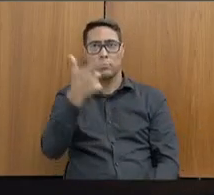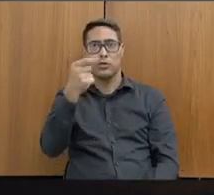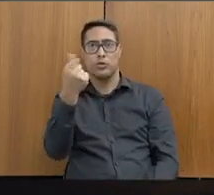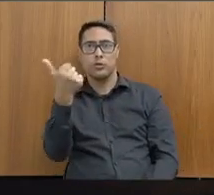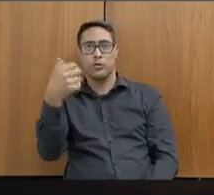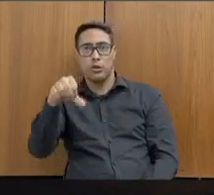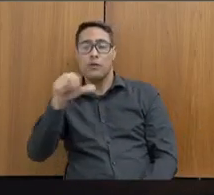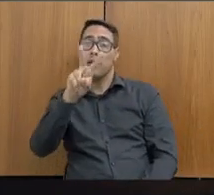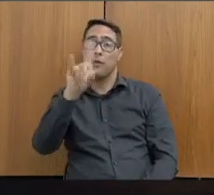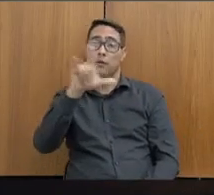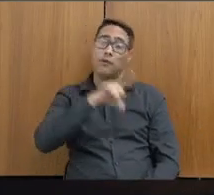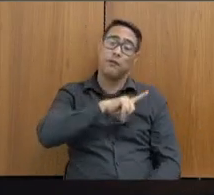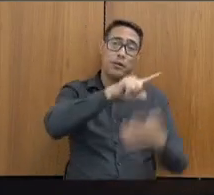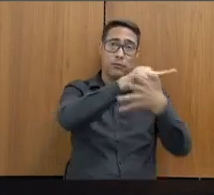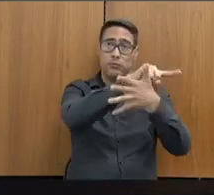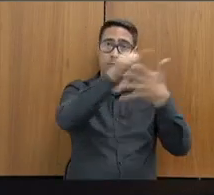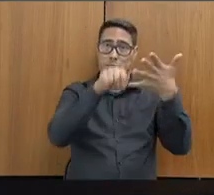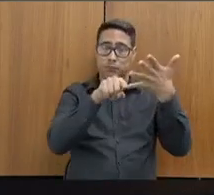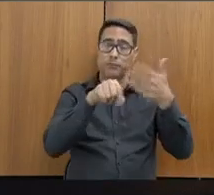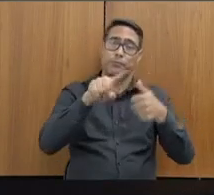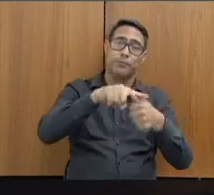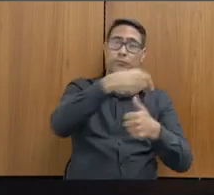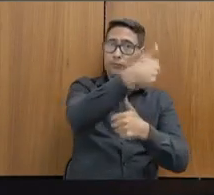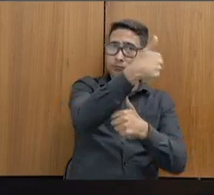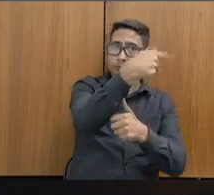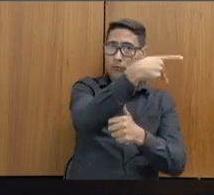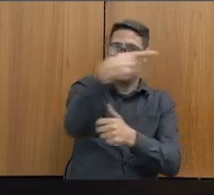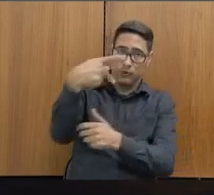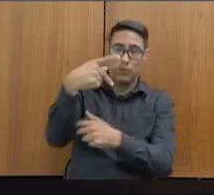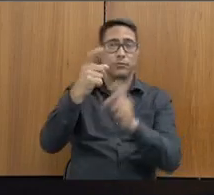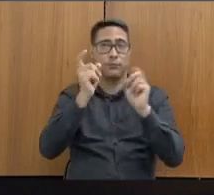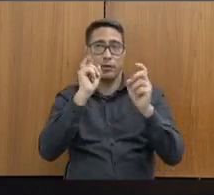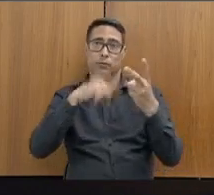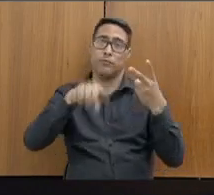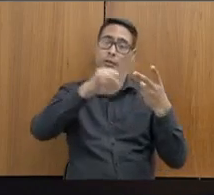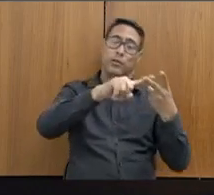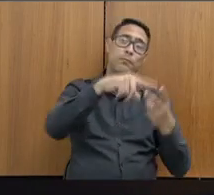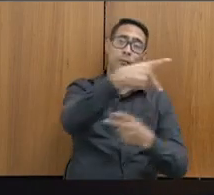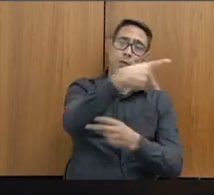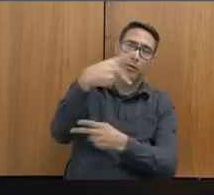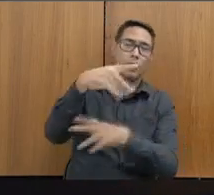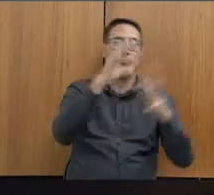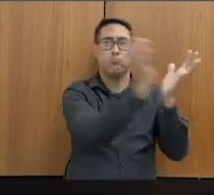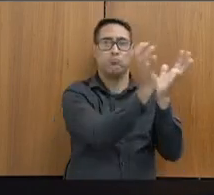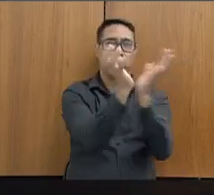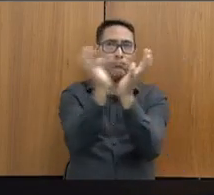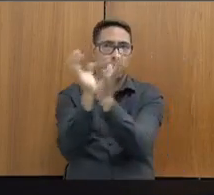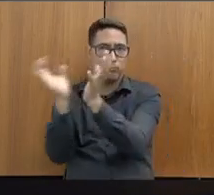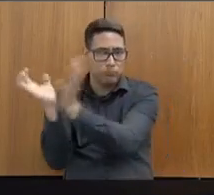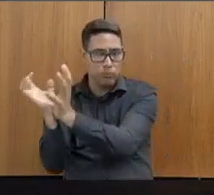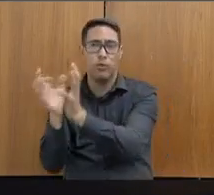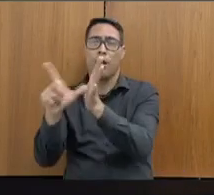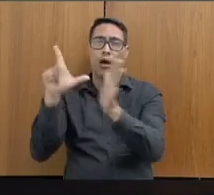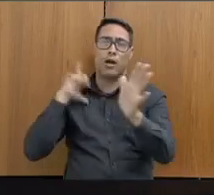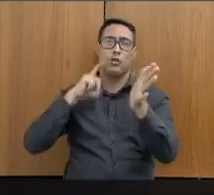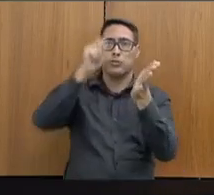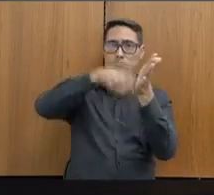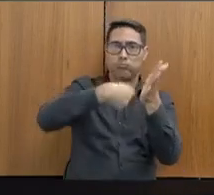na seguinte ordem. Presidente da reunião, presidente das comissões participantes por ordem de inscrição,